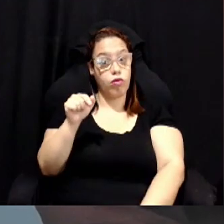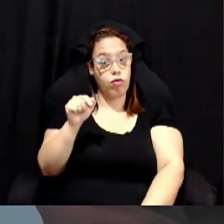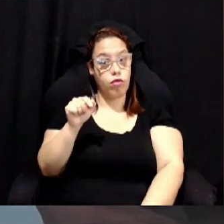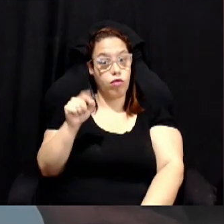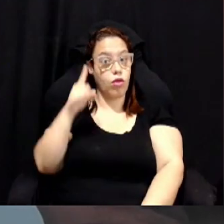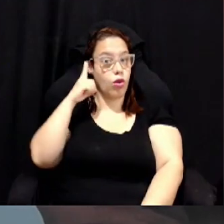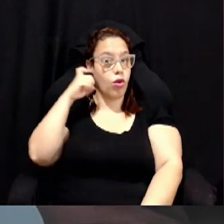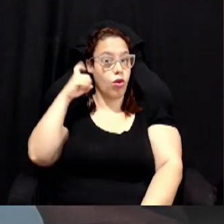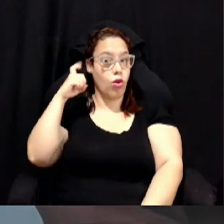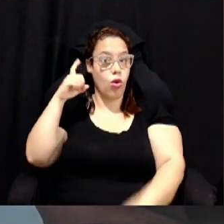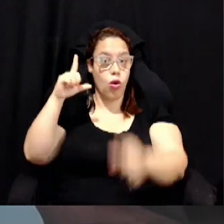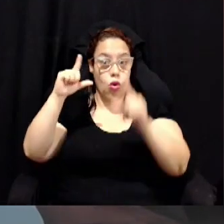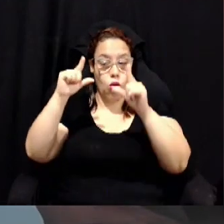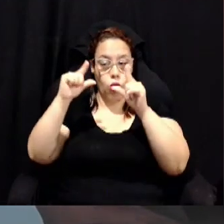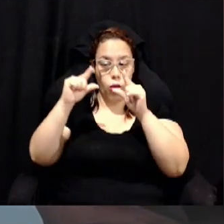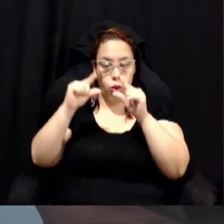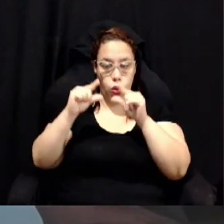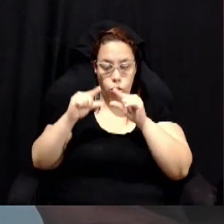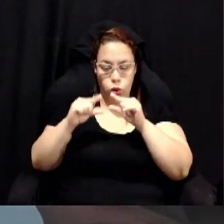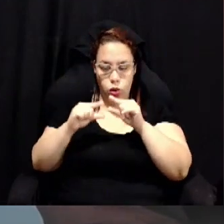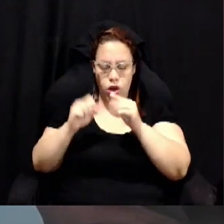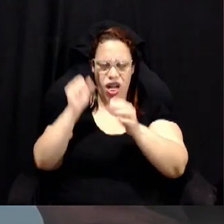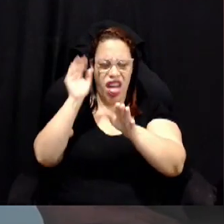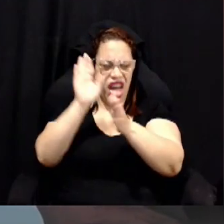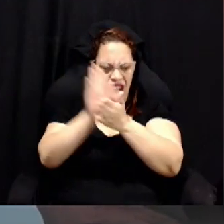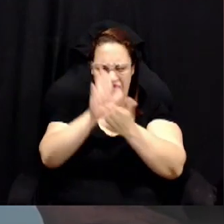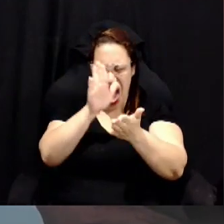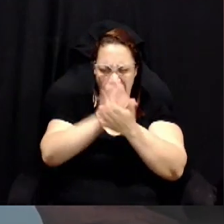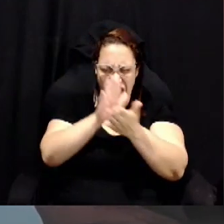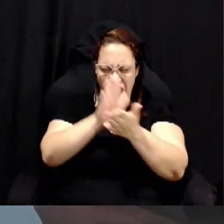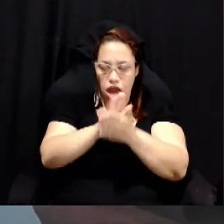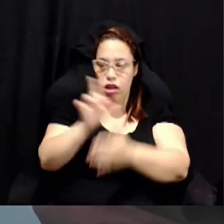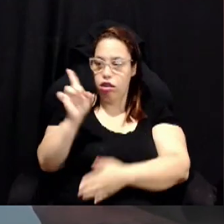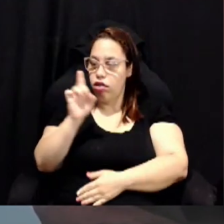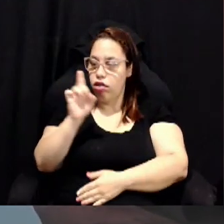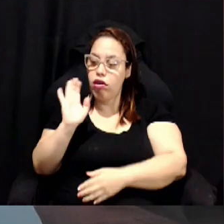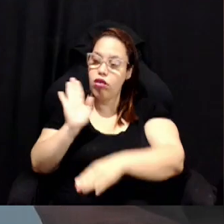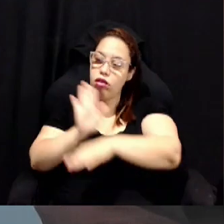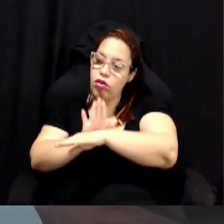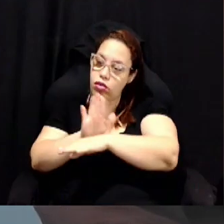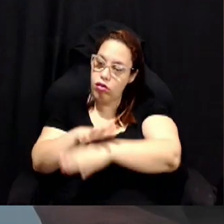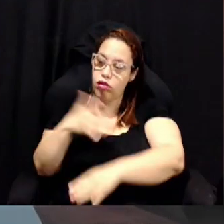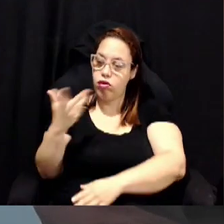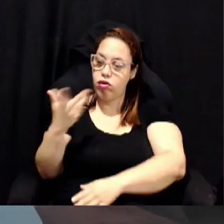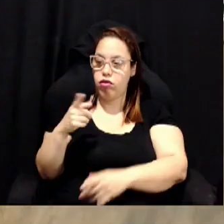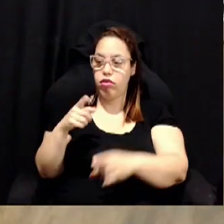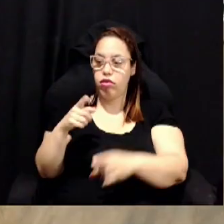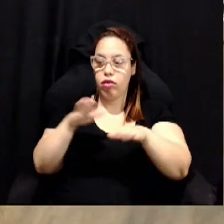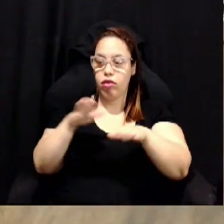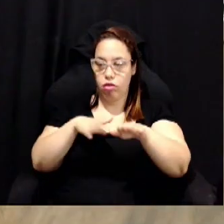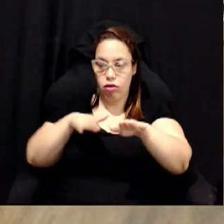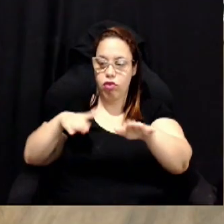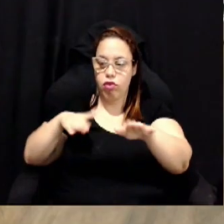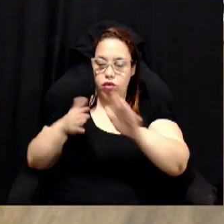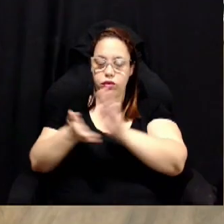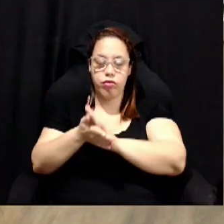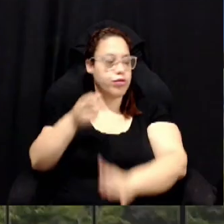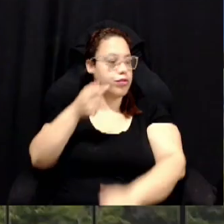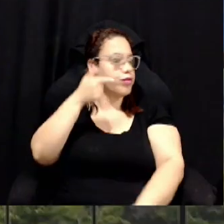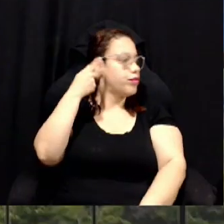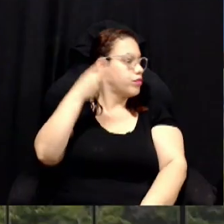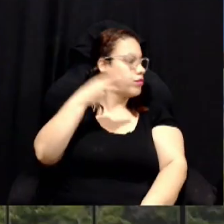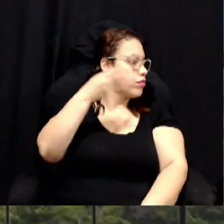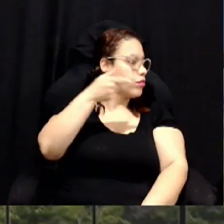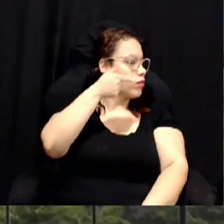baixada no som, ela não vai buzinar. E isso ajuda na questão do trânsito. Ótimo. Vereador Guilherme Teixeira, o senhor tem